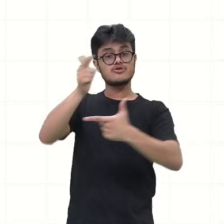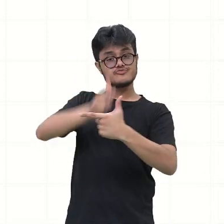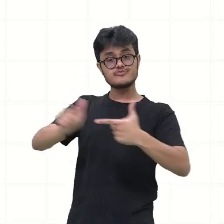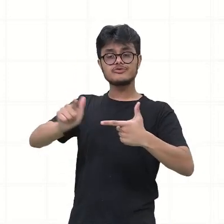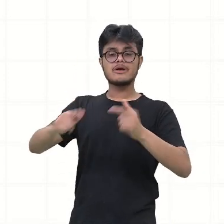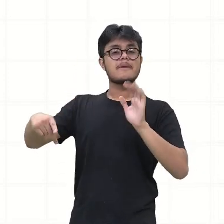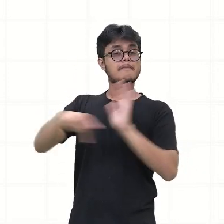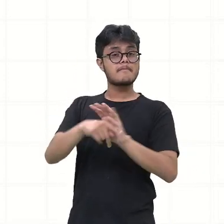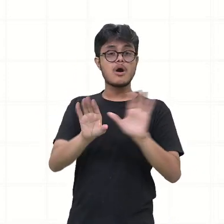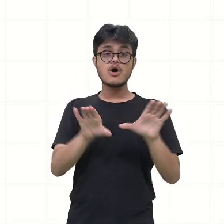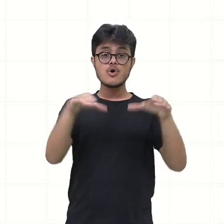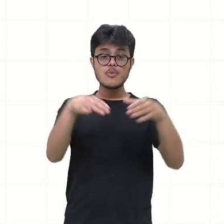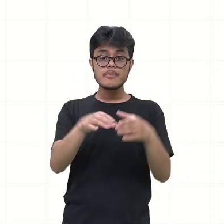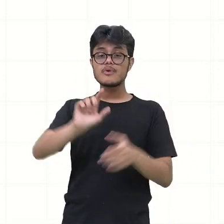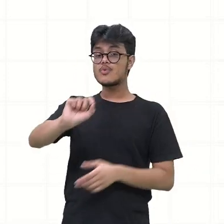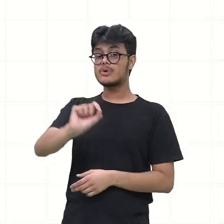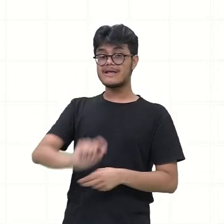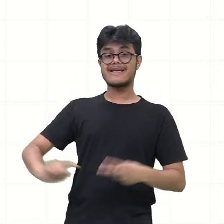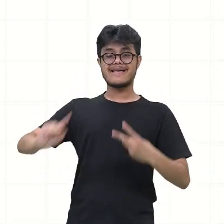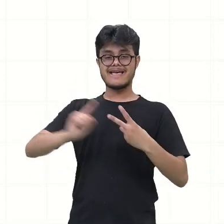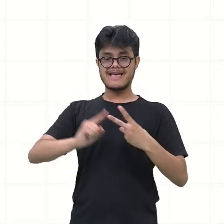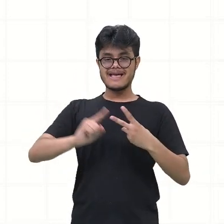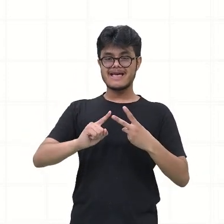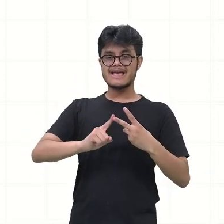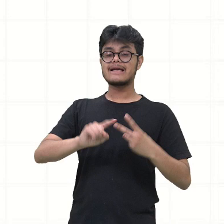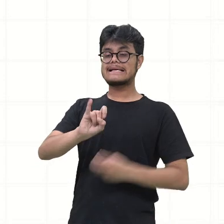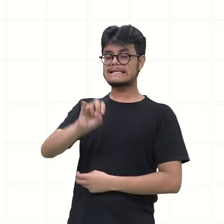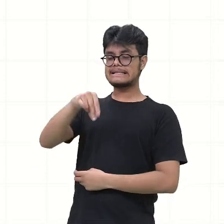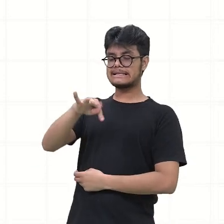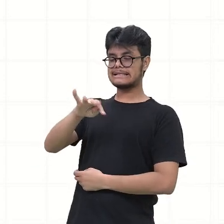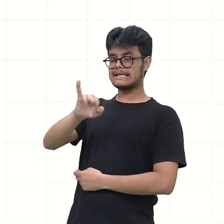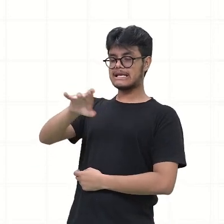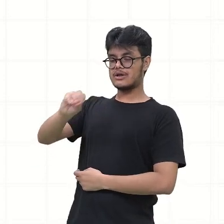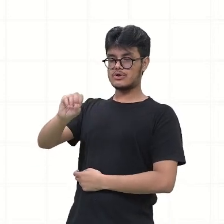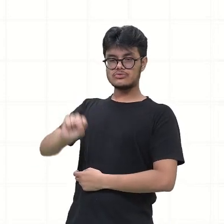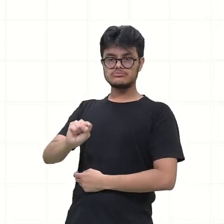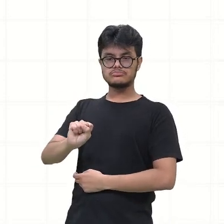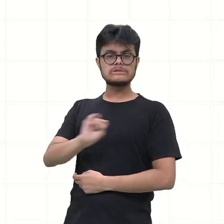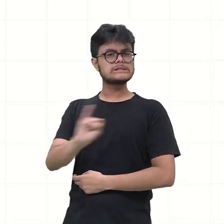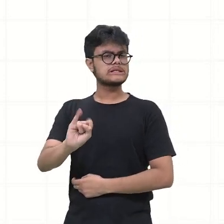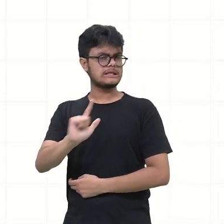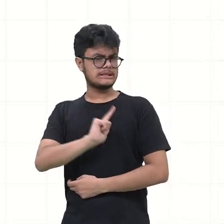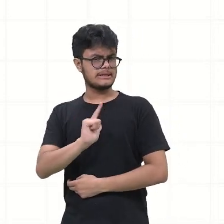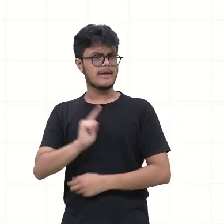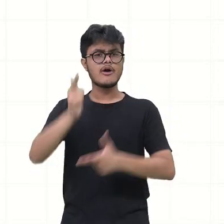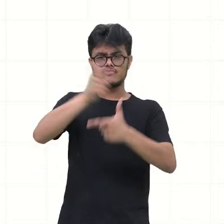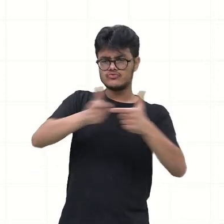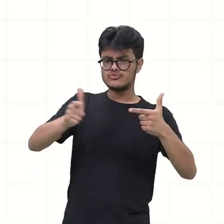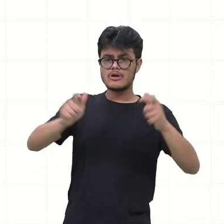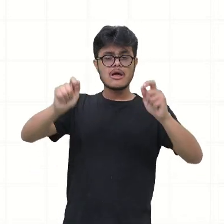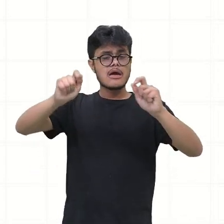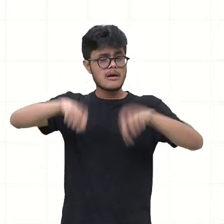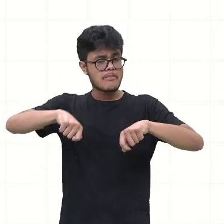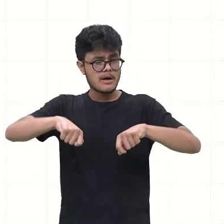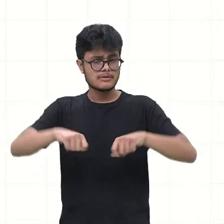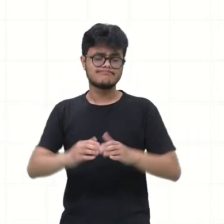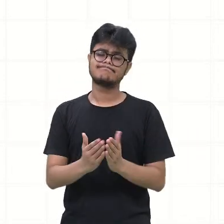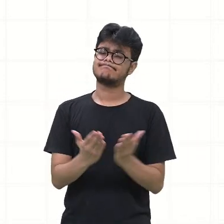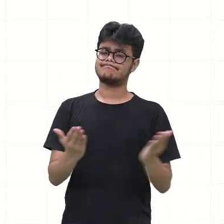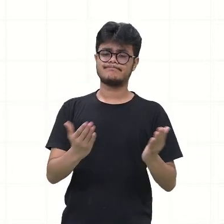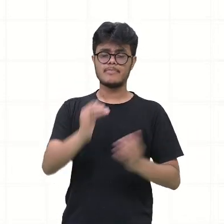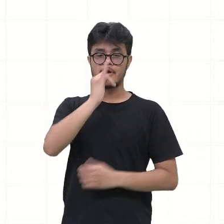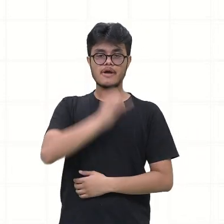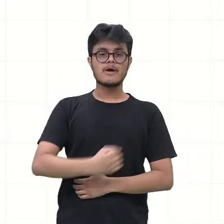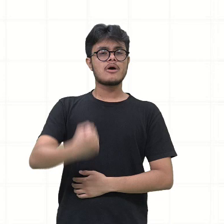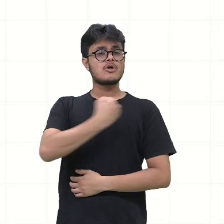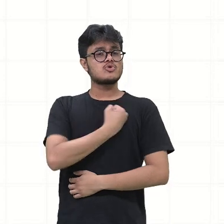números inteiros, tá bom? Então, se eu tenho dois números inteiros, eu vou dividir eles ele pode ser um número inteiro, né? Por exemplo,